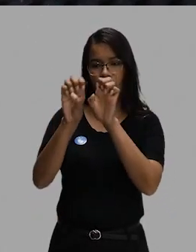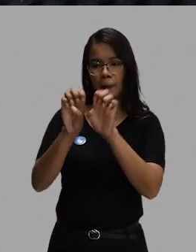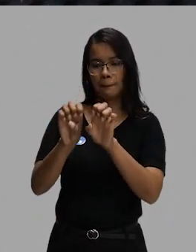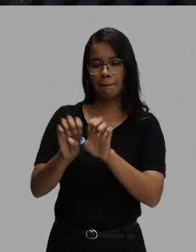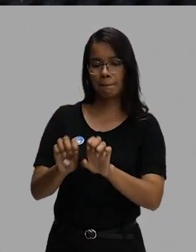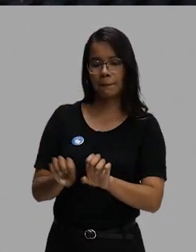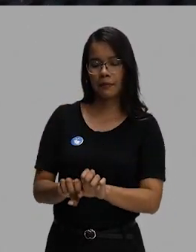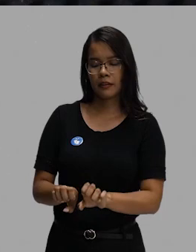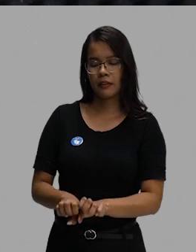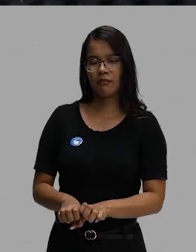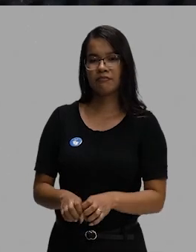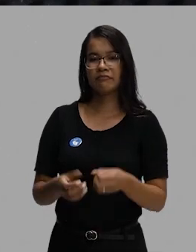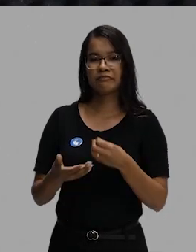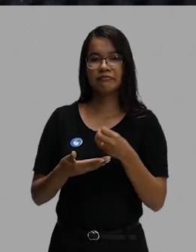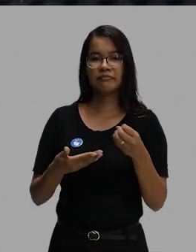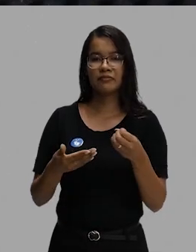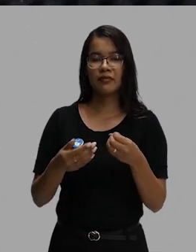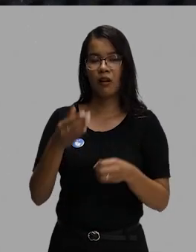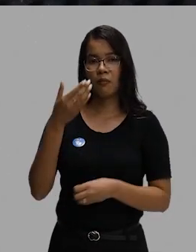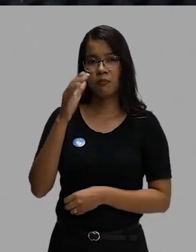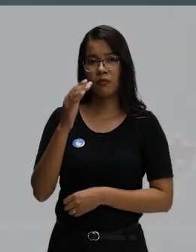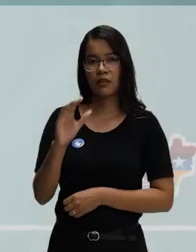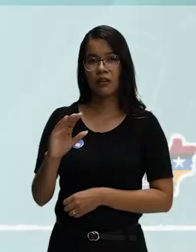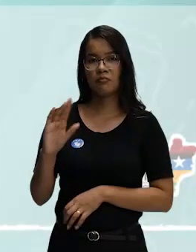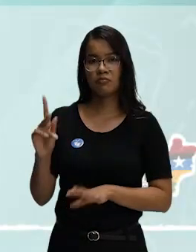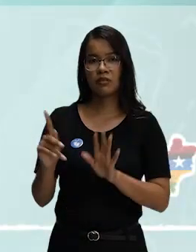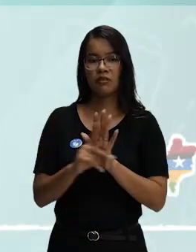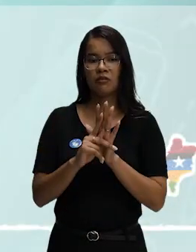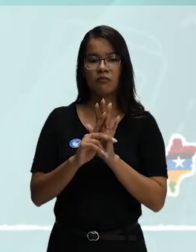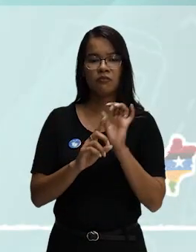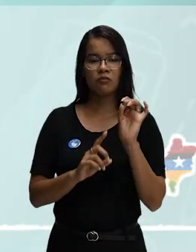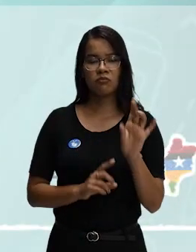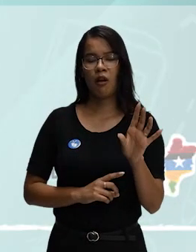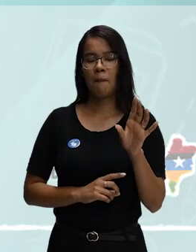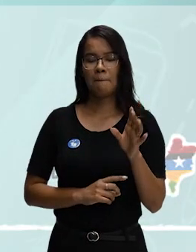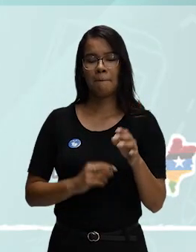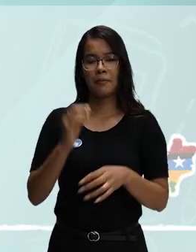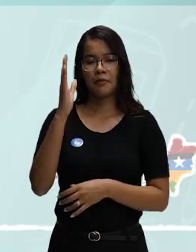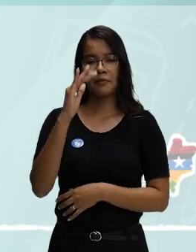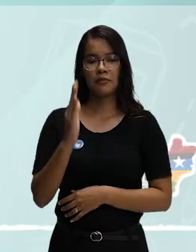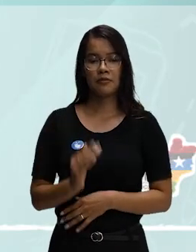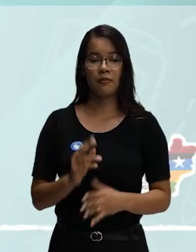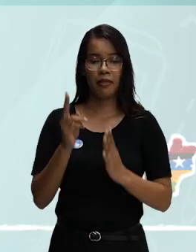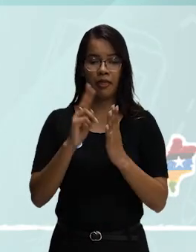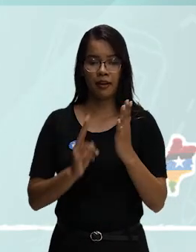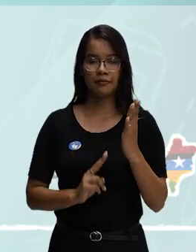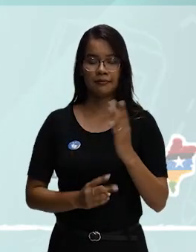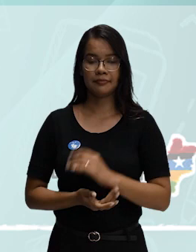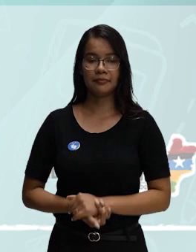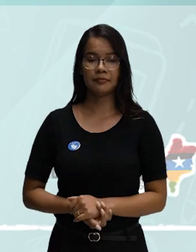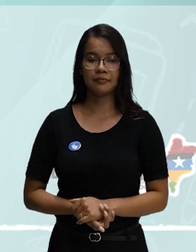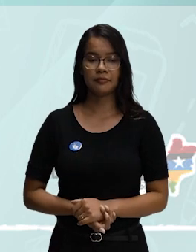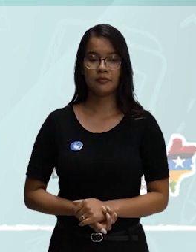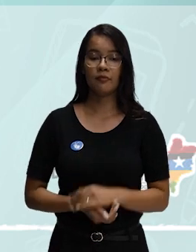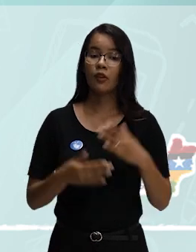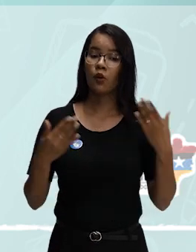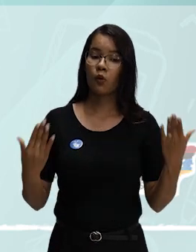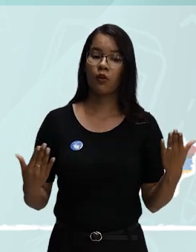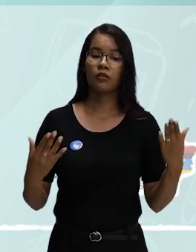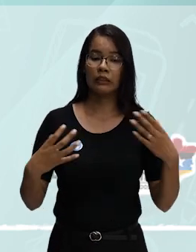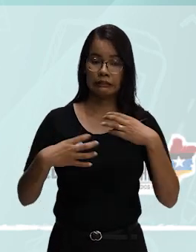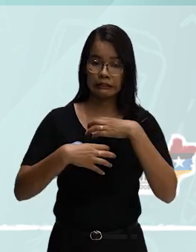arte plástica, né, na pintura, essencialmente brasileira. Leiam comigo. Quando